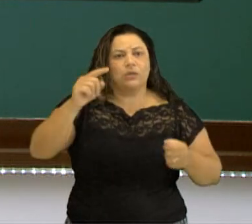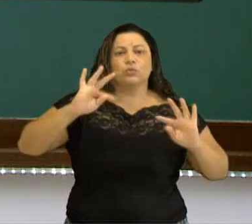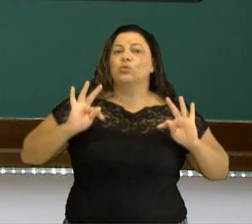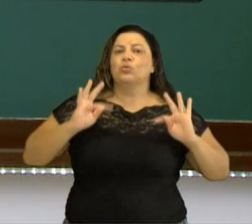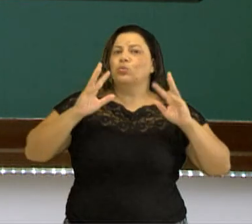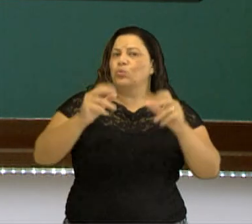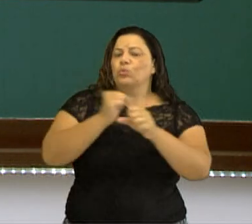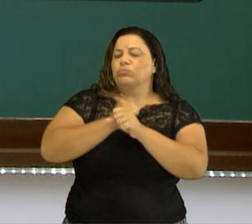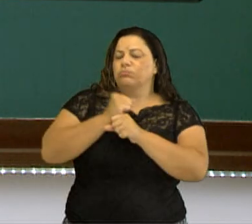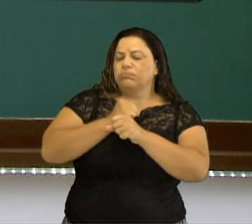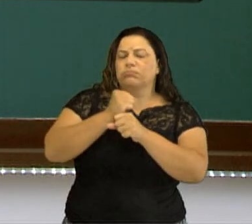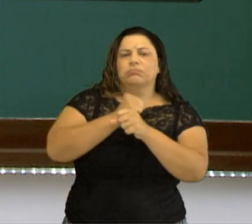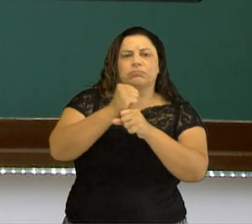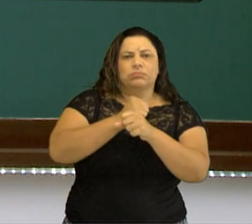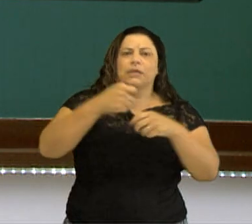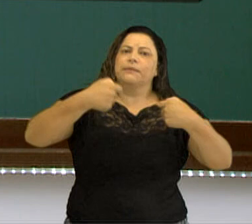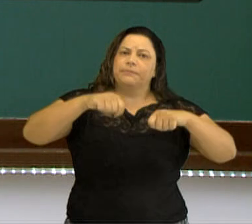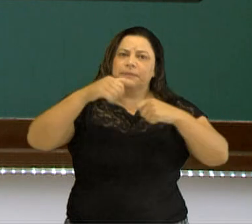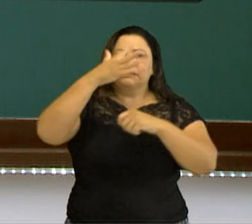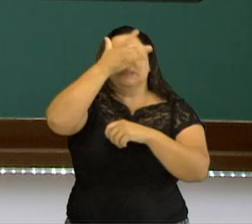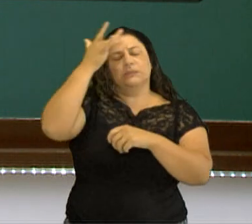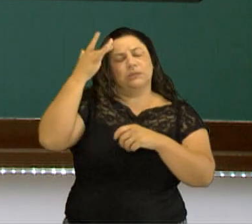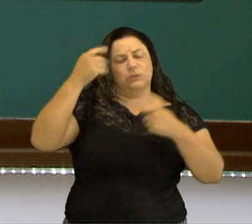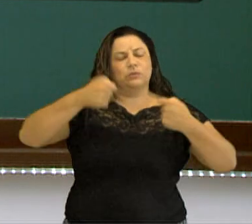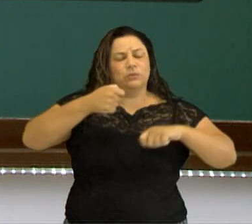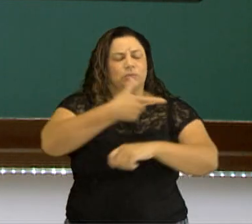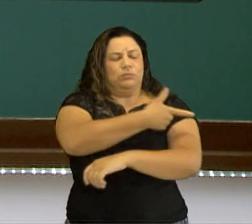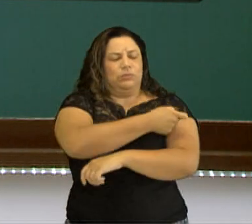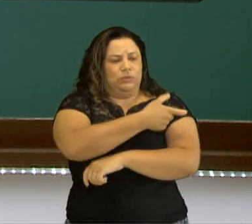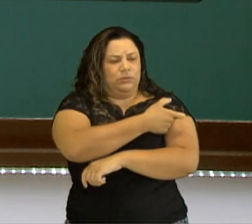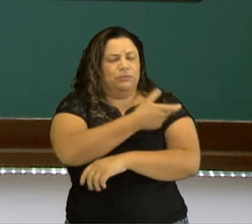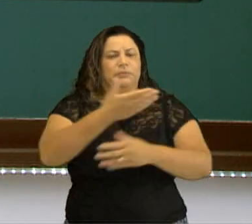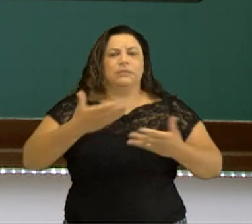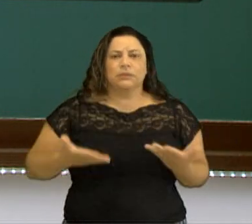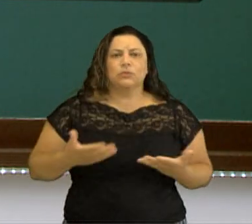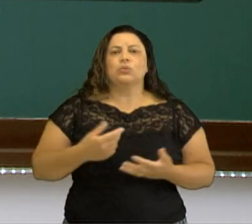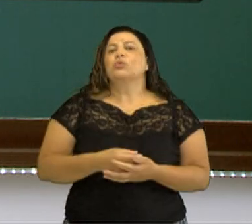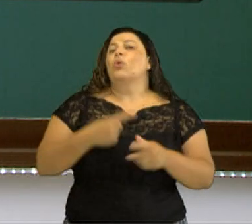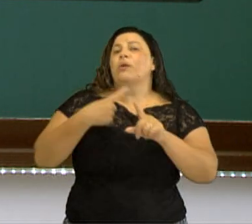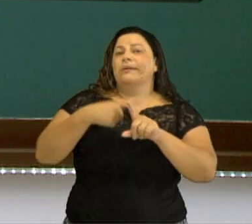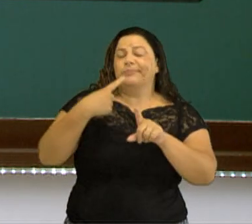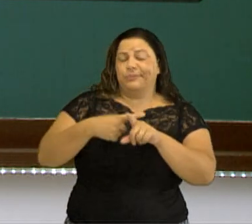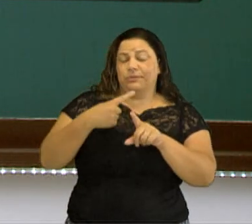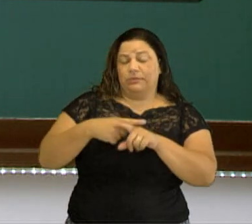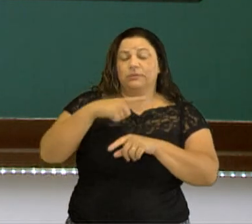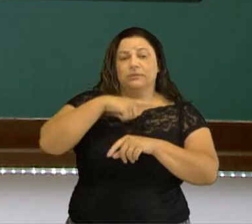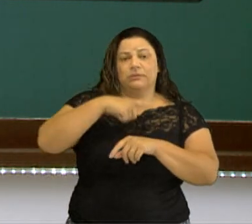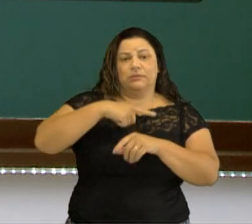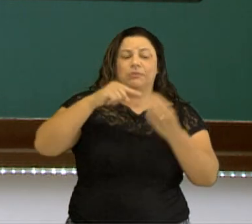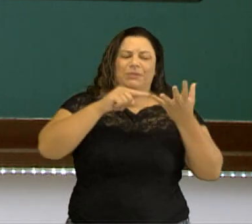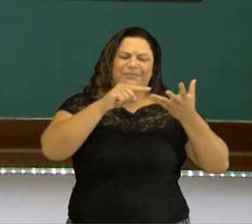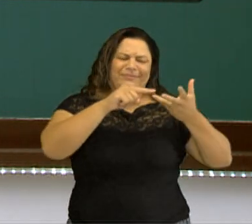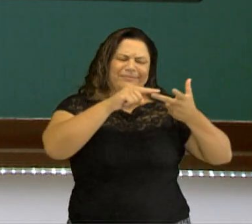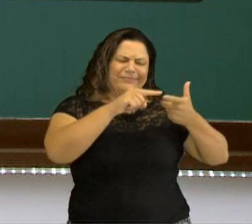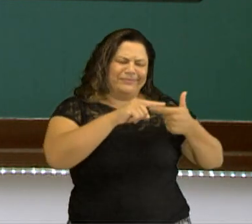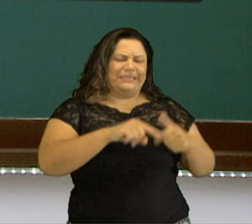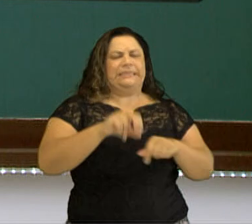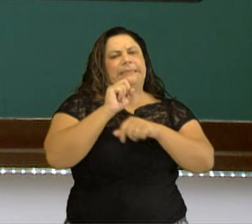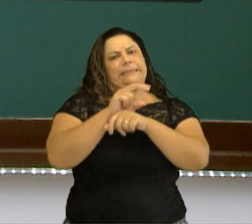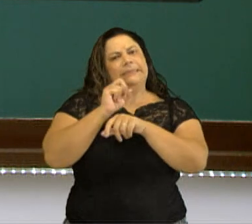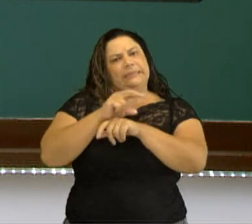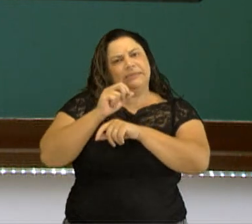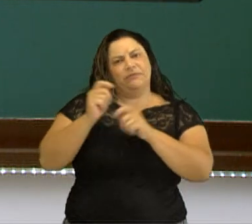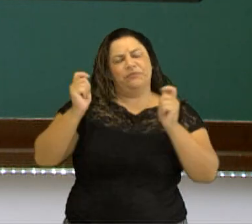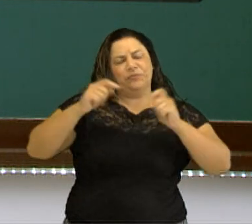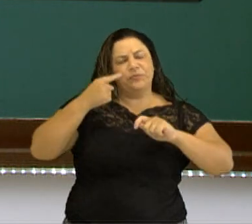todos os anos as pessoas precisam tomar a vacina novamente. Por quê? Como nós temos vários tipos de vírus influenza,